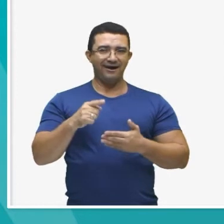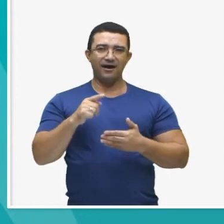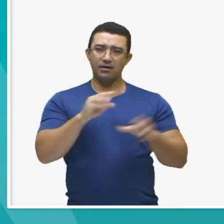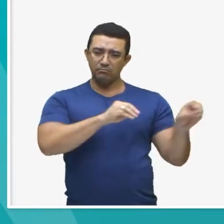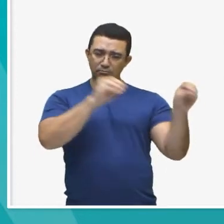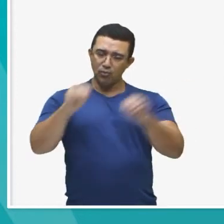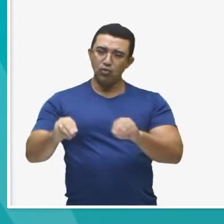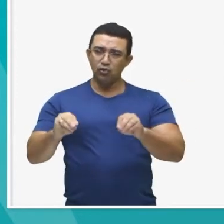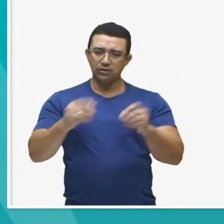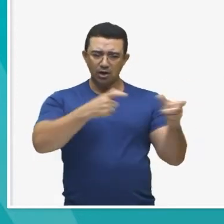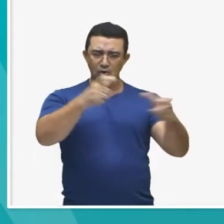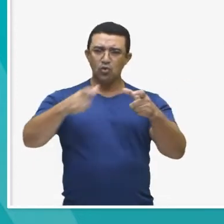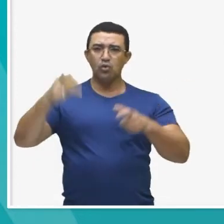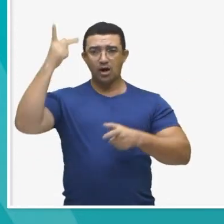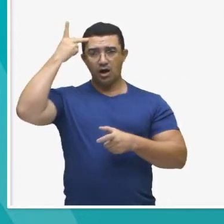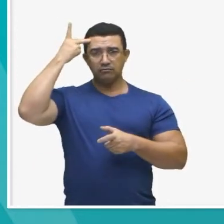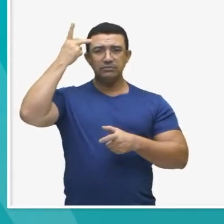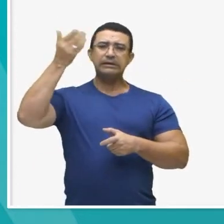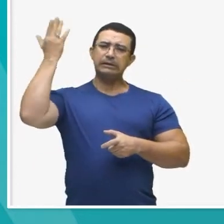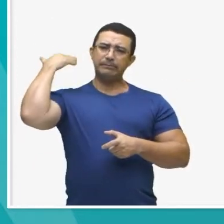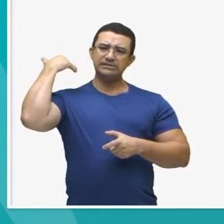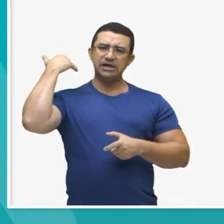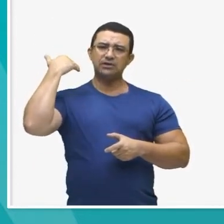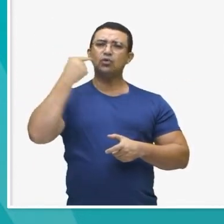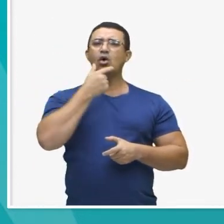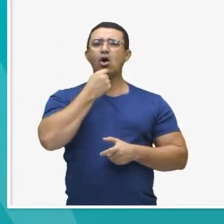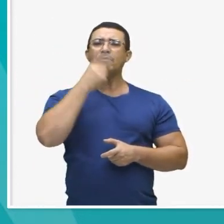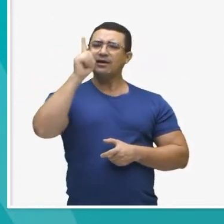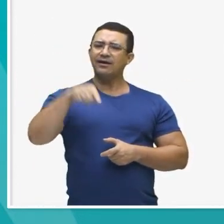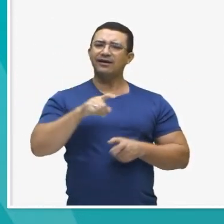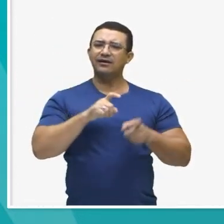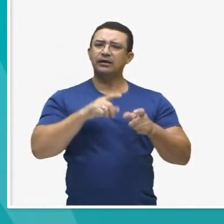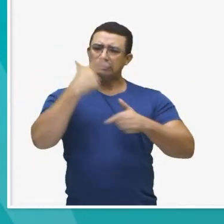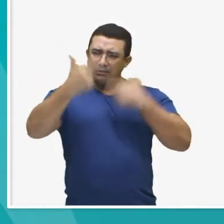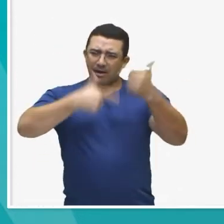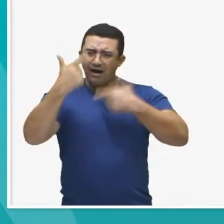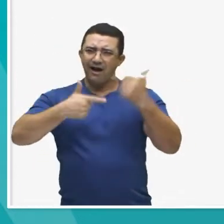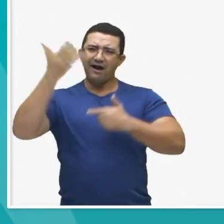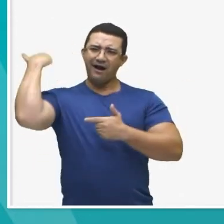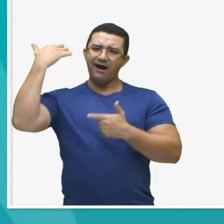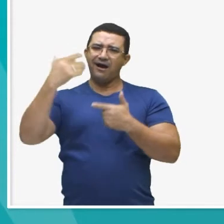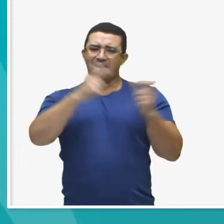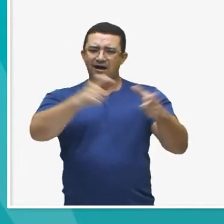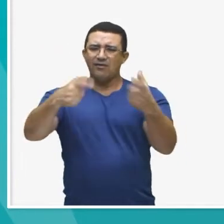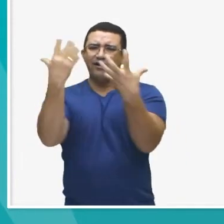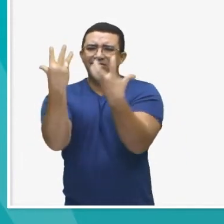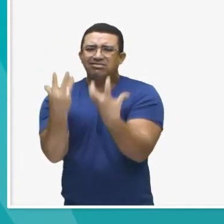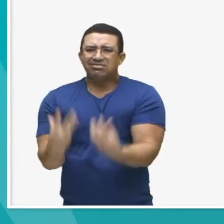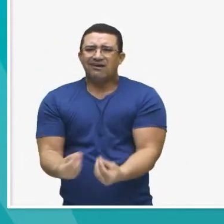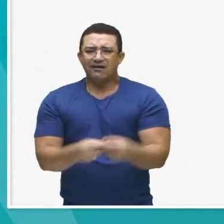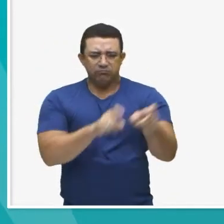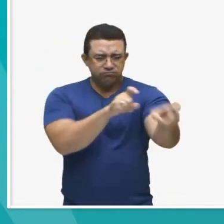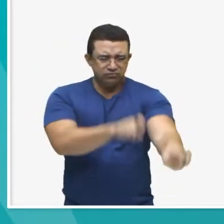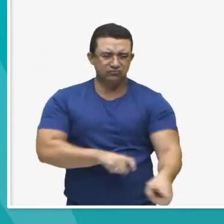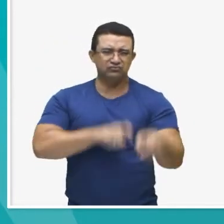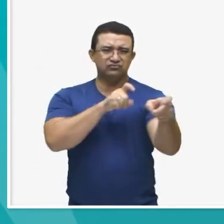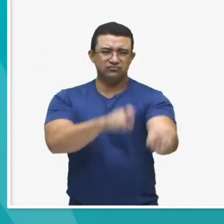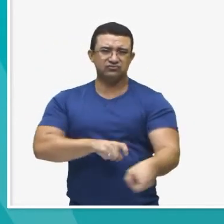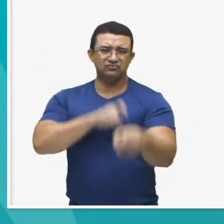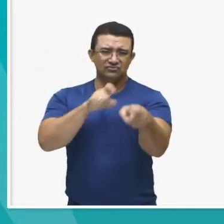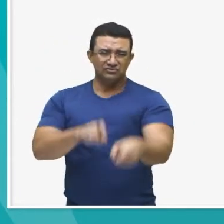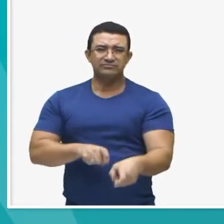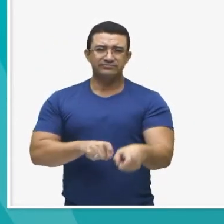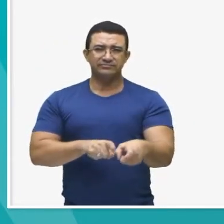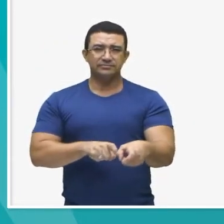é um lavrador no sertão pernambucano, não é? Bem lá no interior, bem naquela região, naquela porção nordestina que eu mostrei para